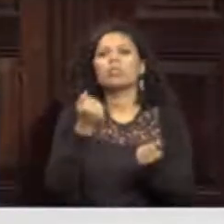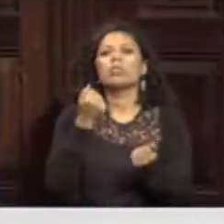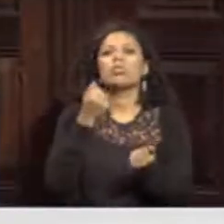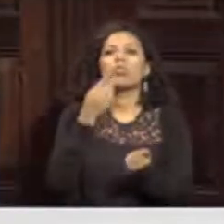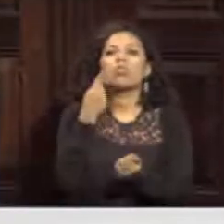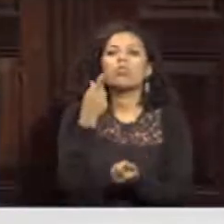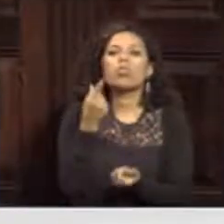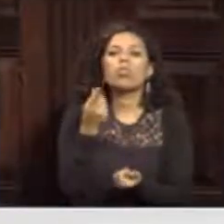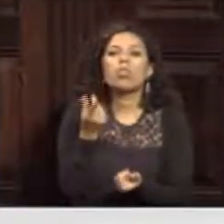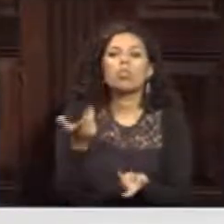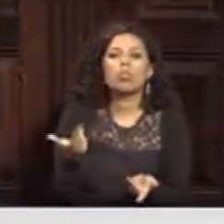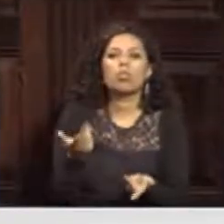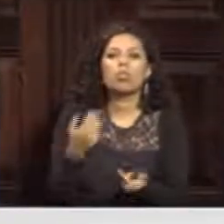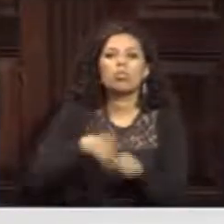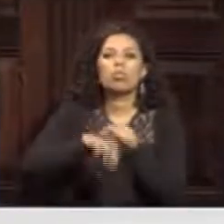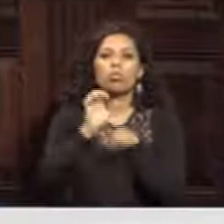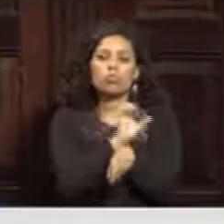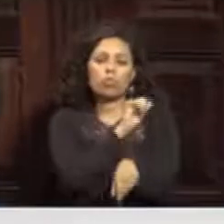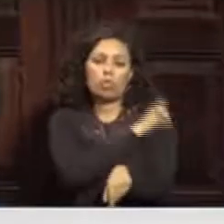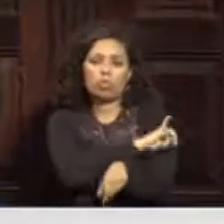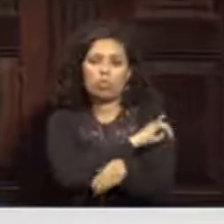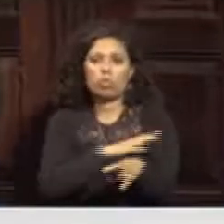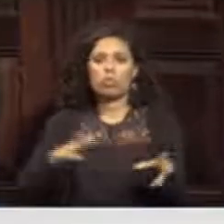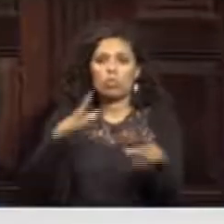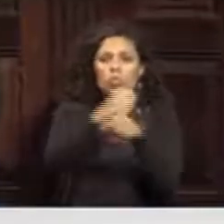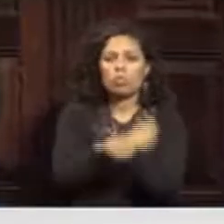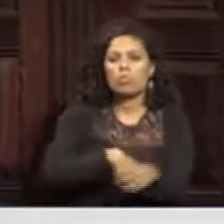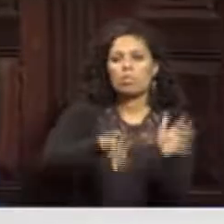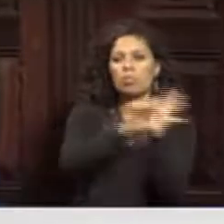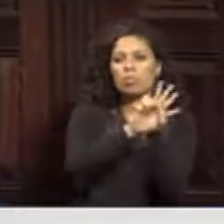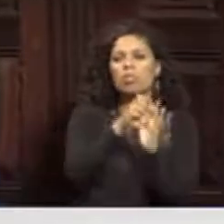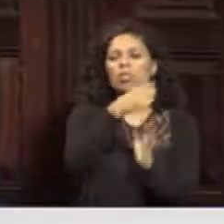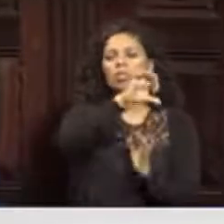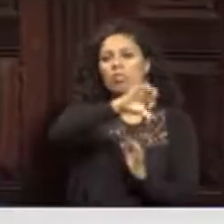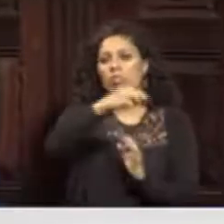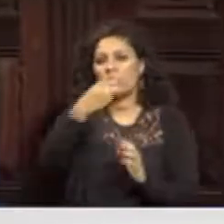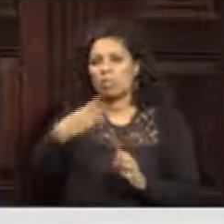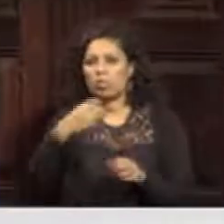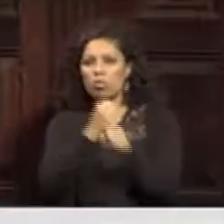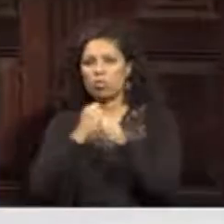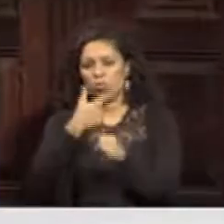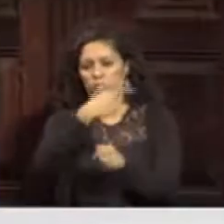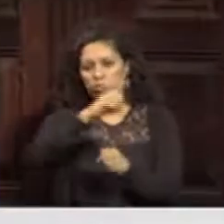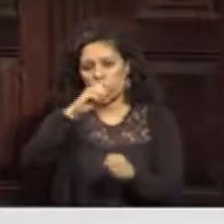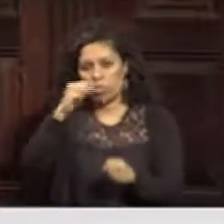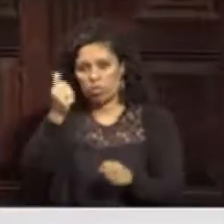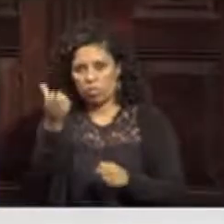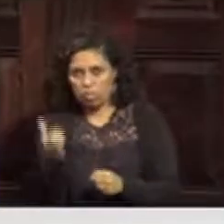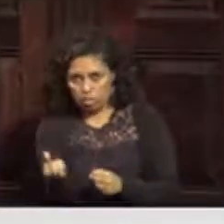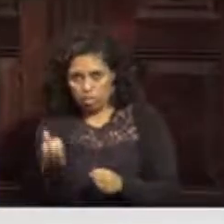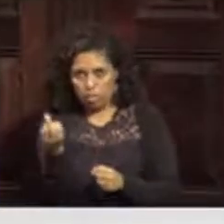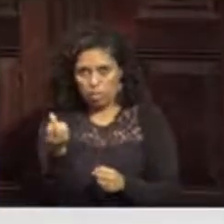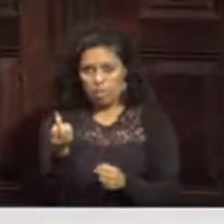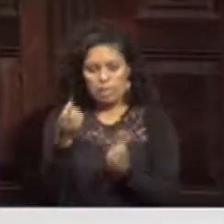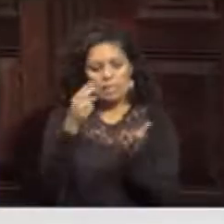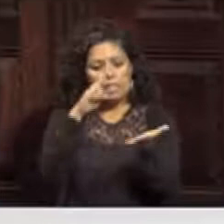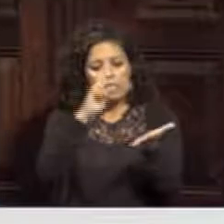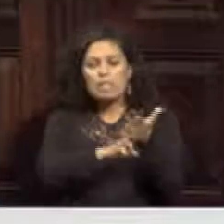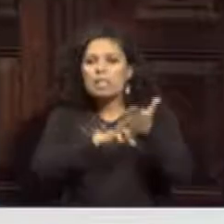regulamentando a emenda constitucional 93 de 2016 da Carta